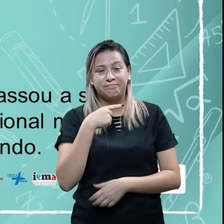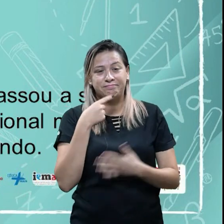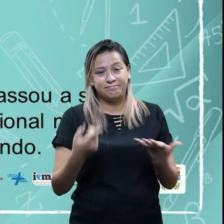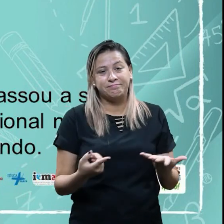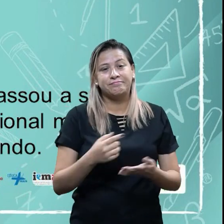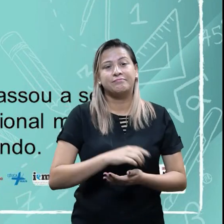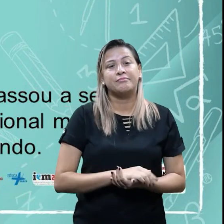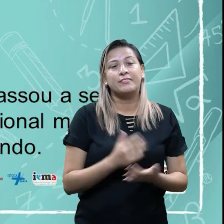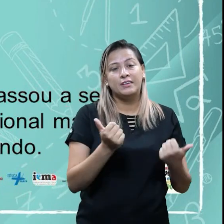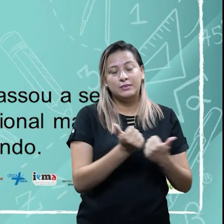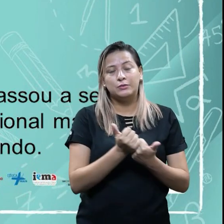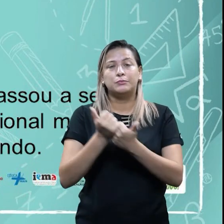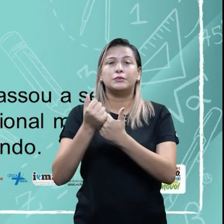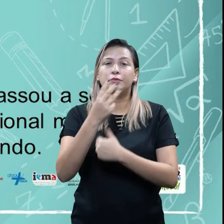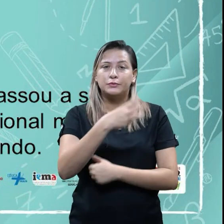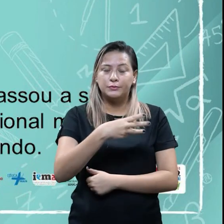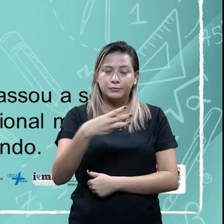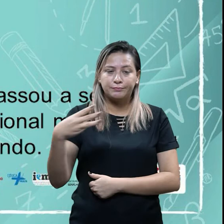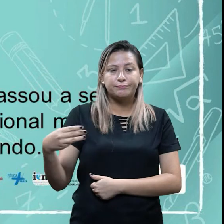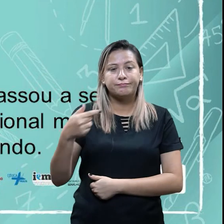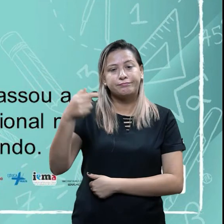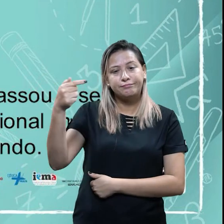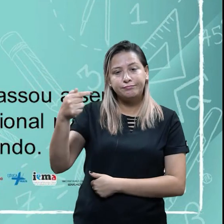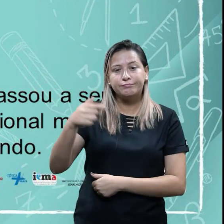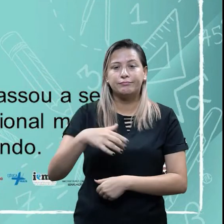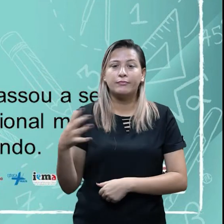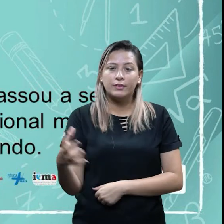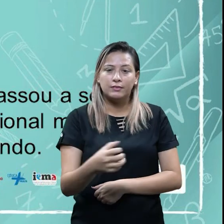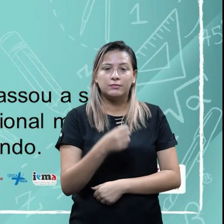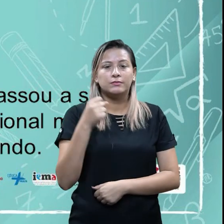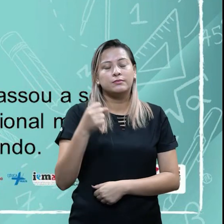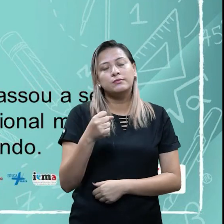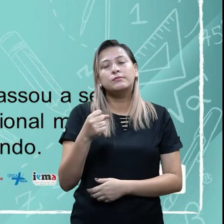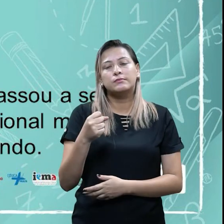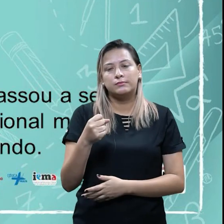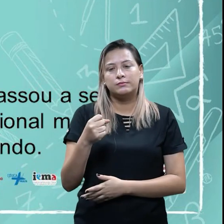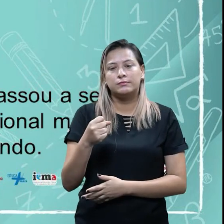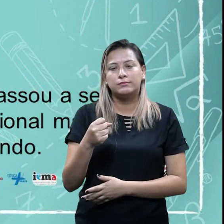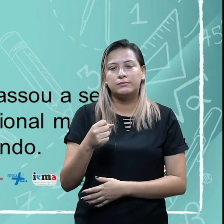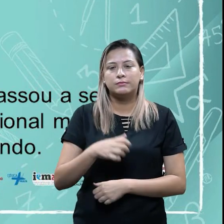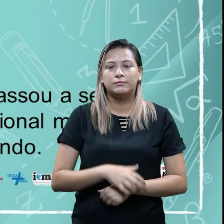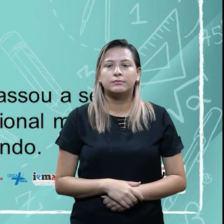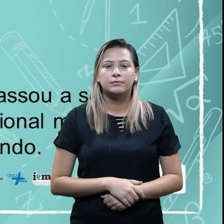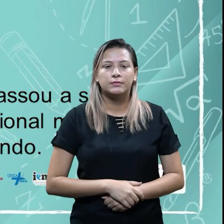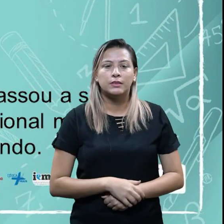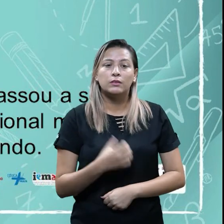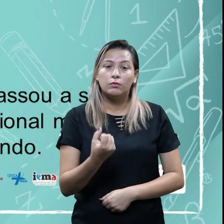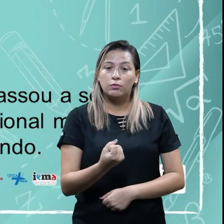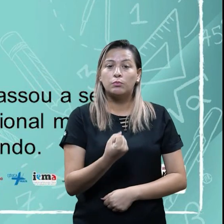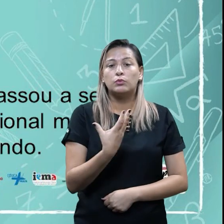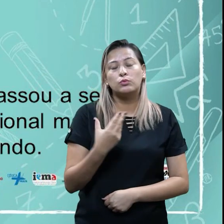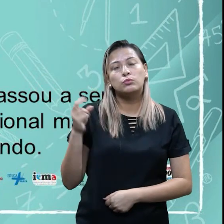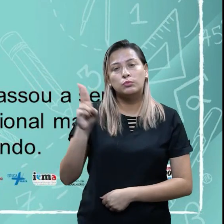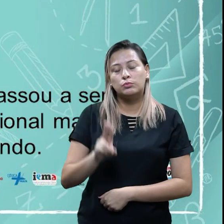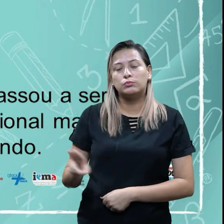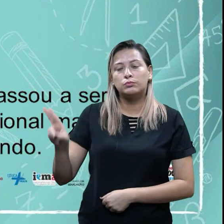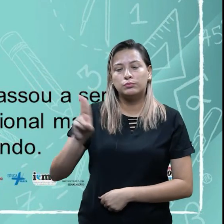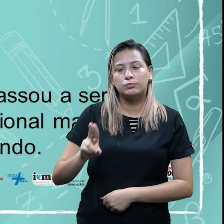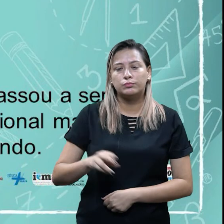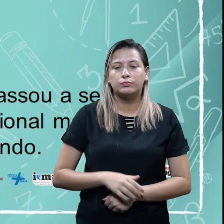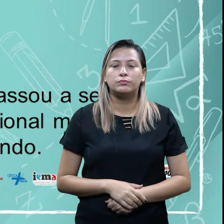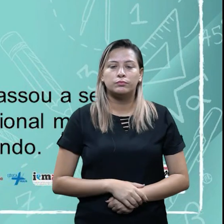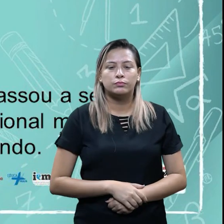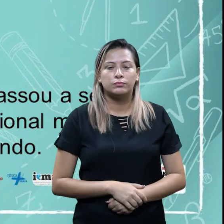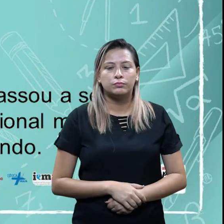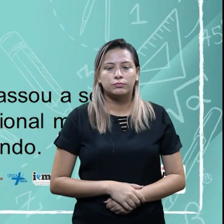pátria depois do XP. O 7 foi o sistema da zona de conforto dos usuários. O Windows XP passou